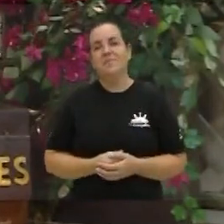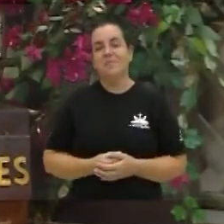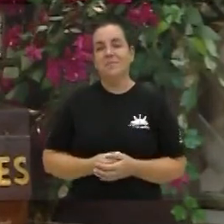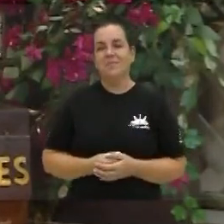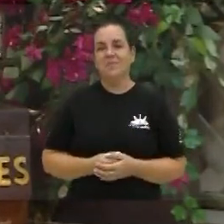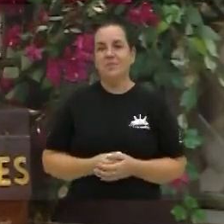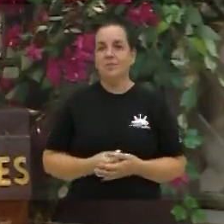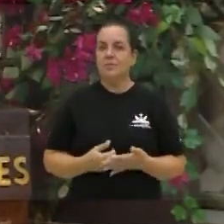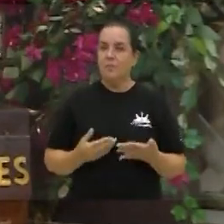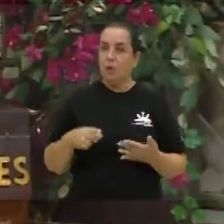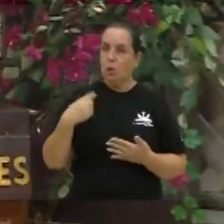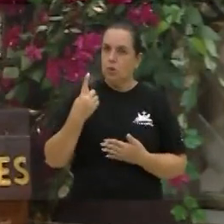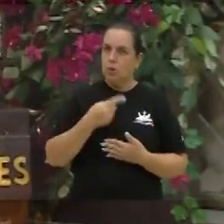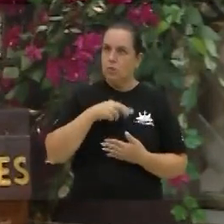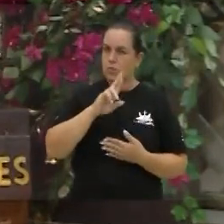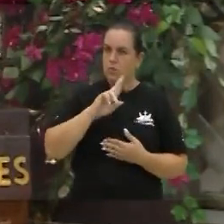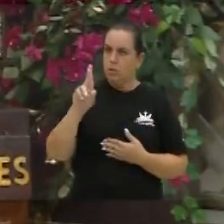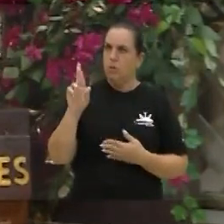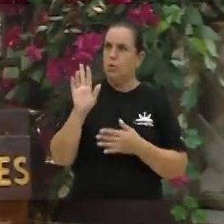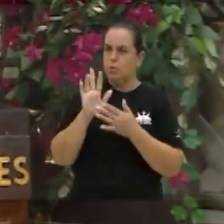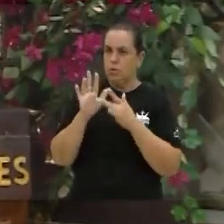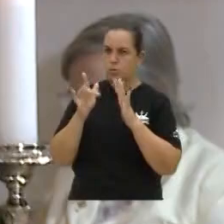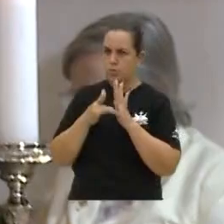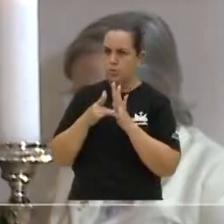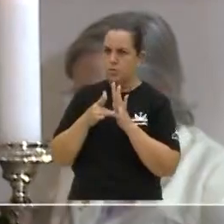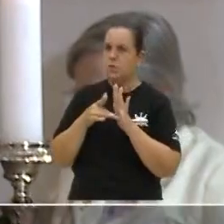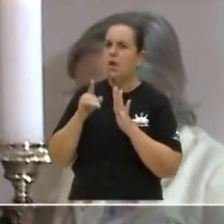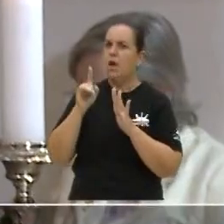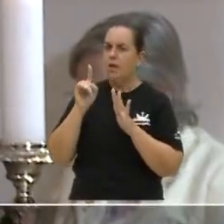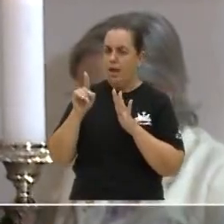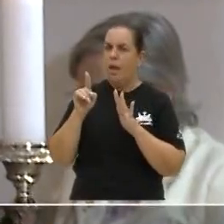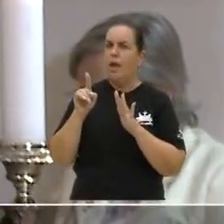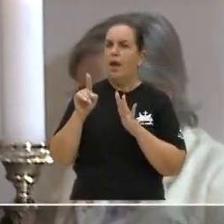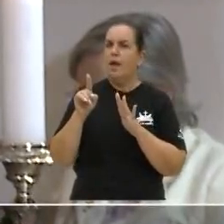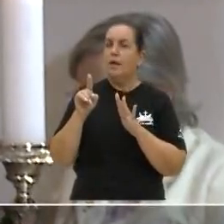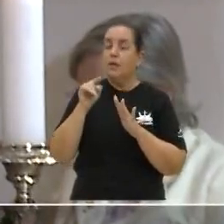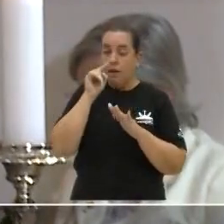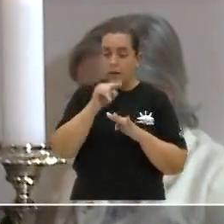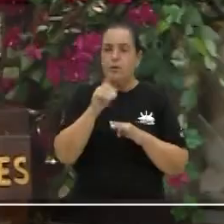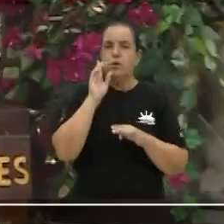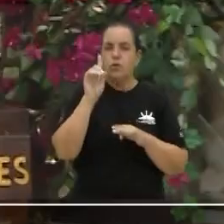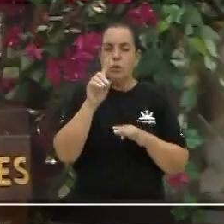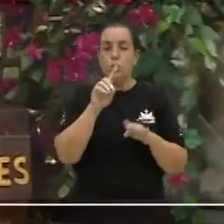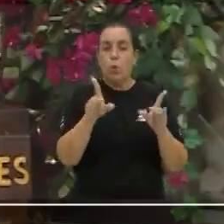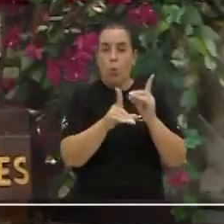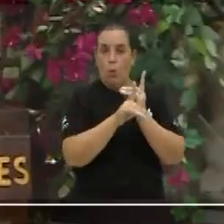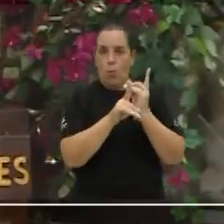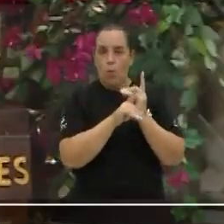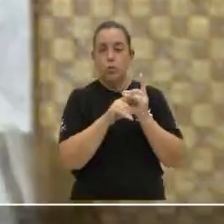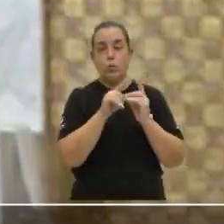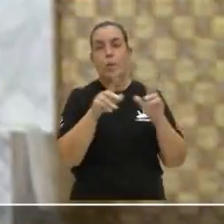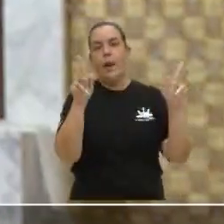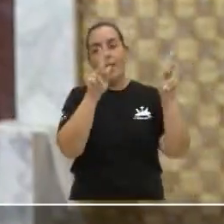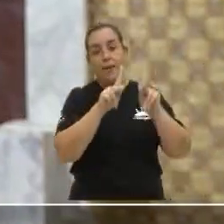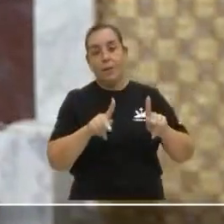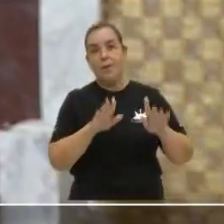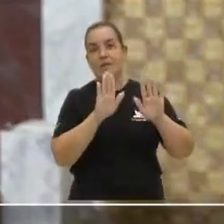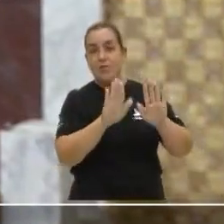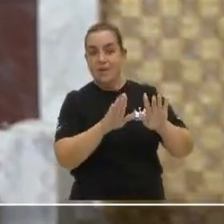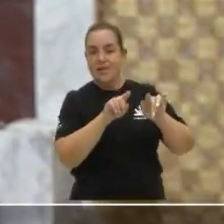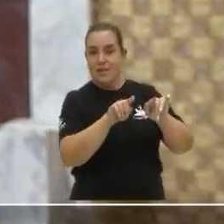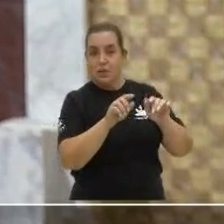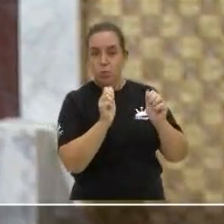É impressionante que nosso Senhor, João diz, naquele dia, para que a paz